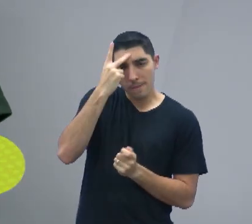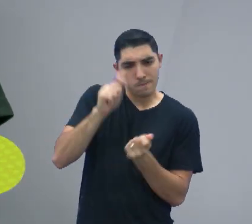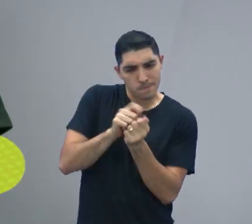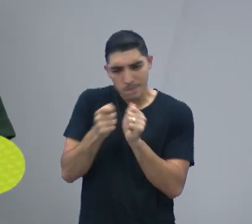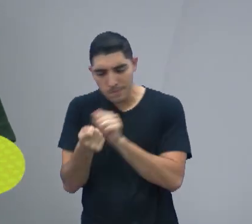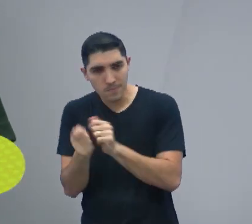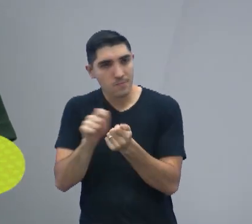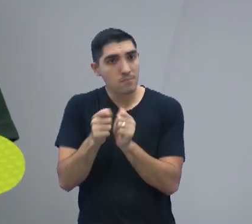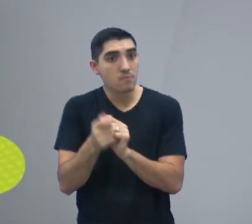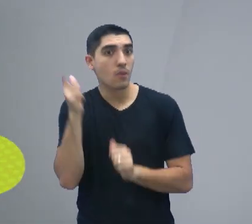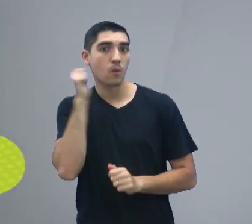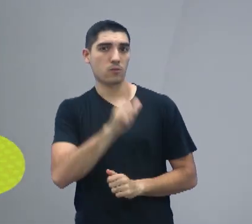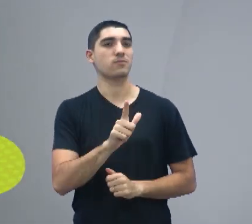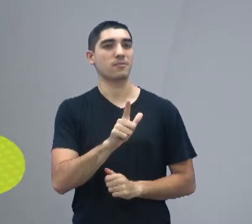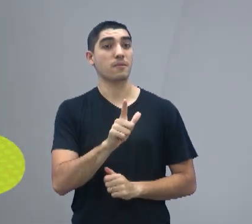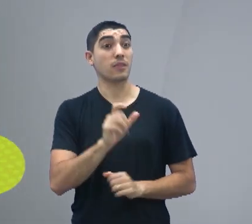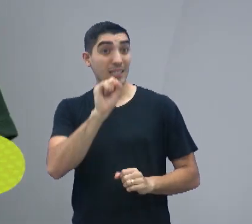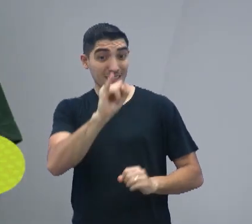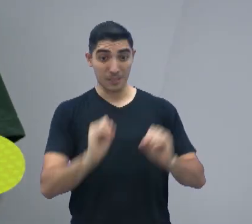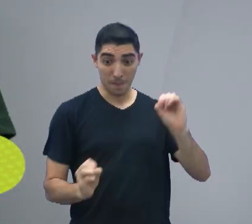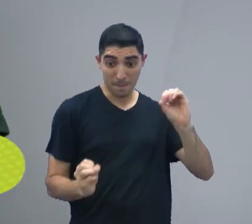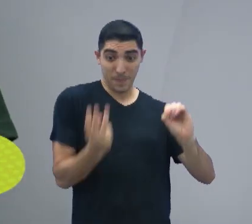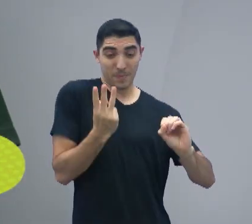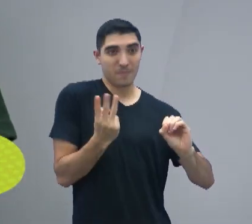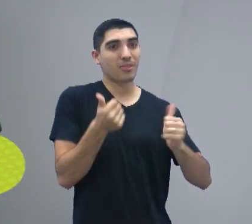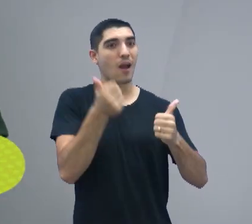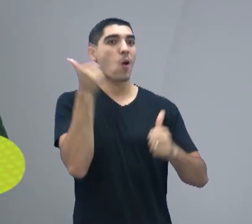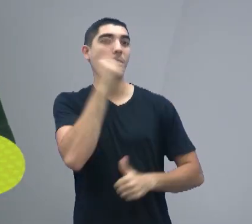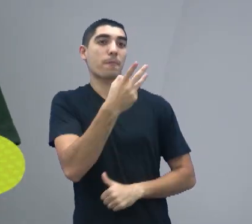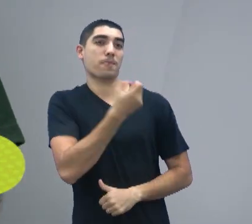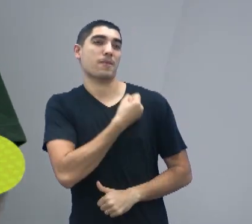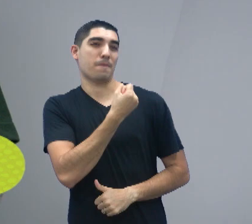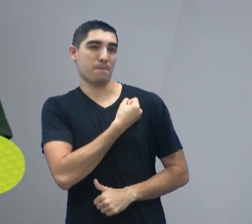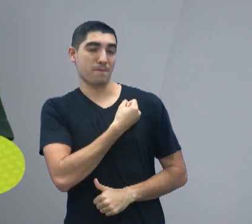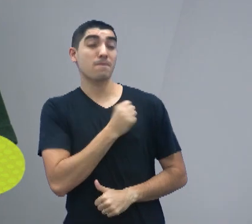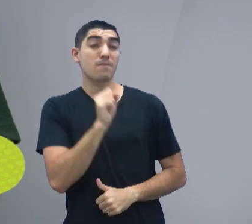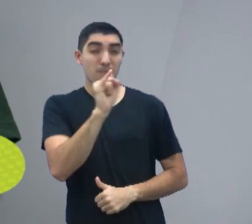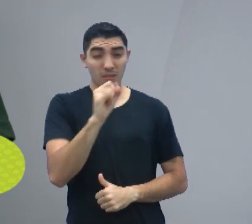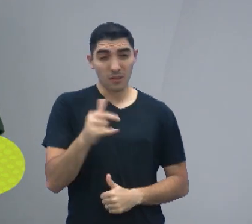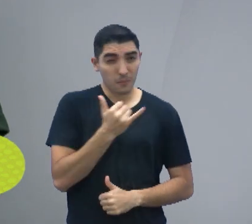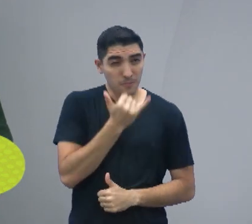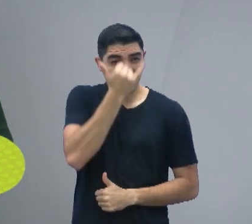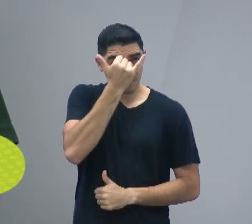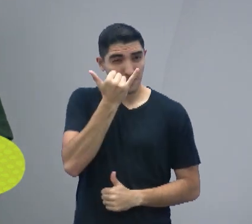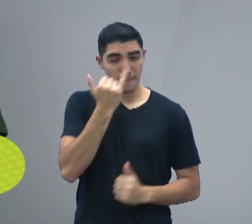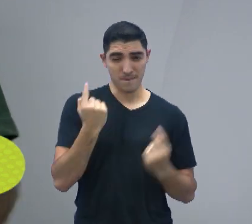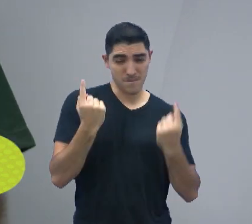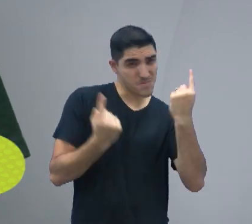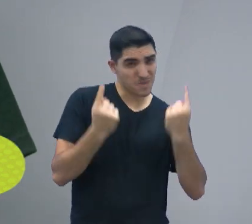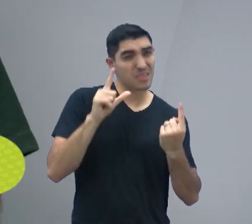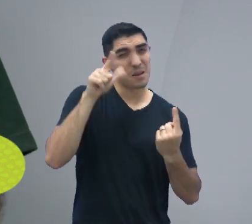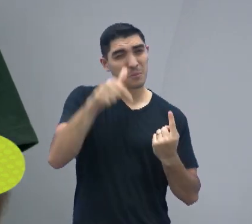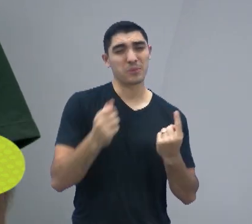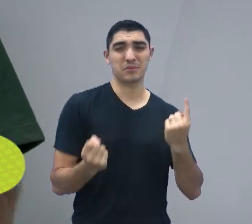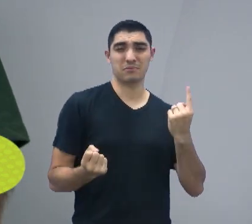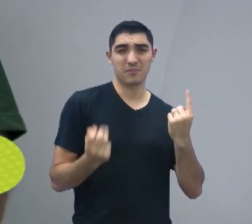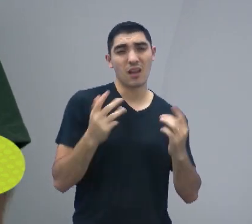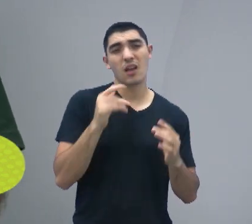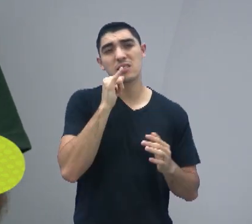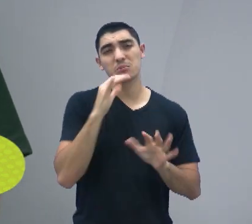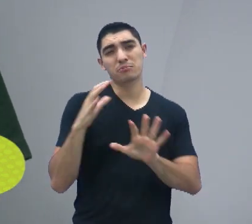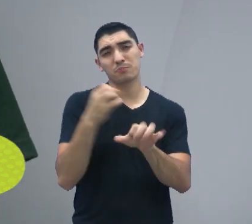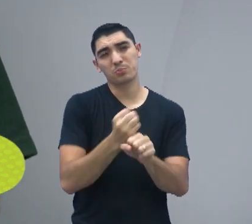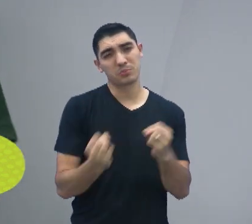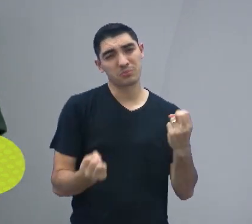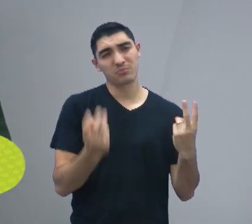porque ganha de 3-0, você leva 3 pontos, né? Às vezes, se acaba perdendo aquele set, poderia virar um 3-2, levava 2 pontos só, e para a tabela